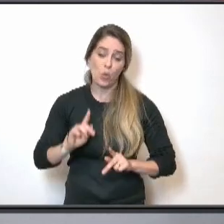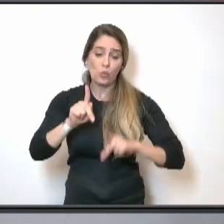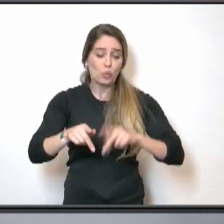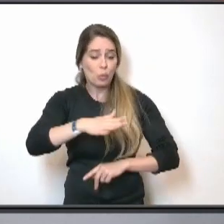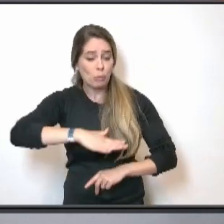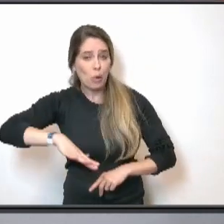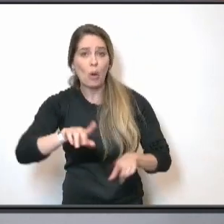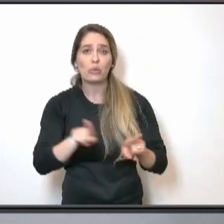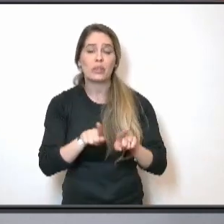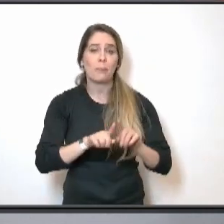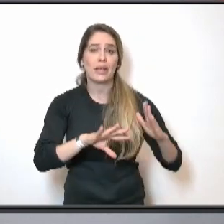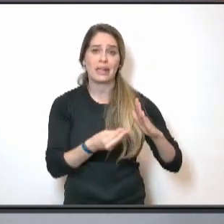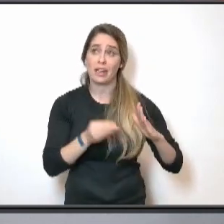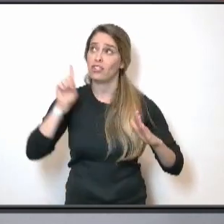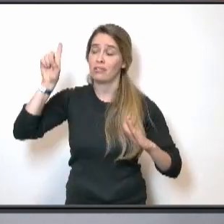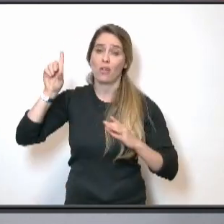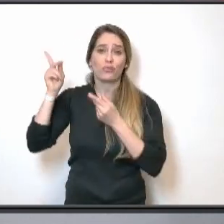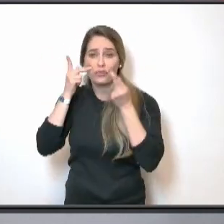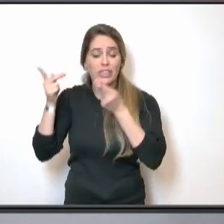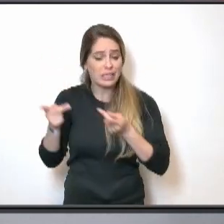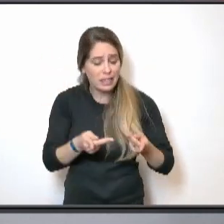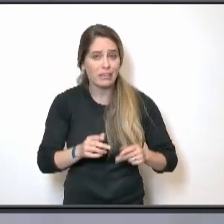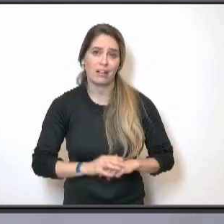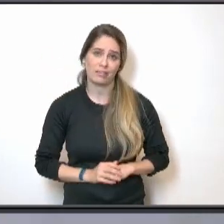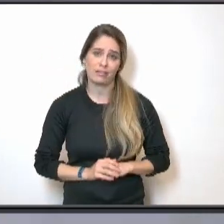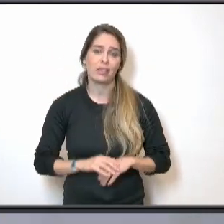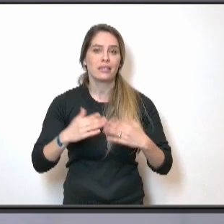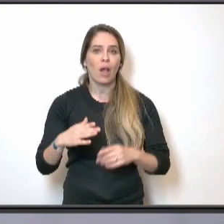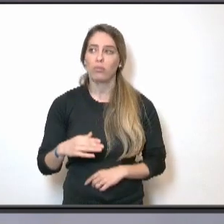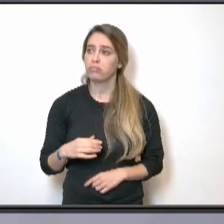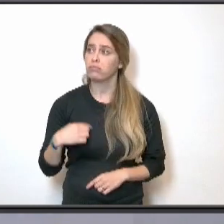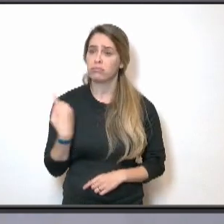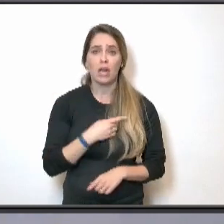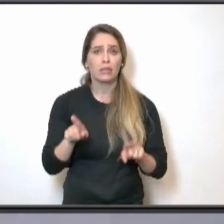igreja. E porque eu creio que nós estamos aqui diante de um avivamento pessoal,